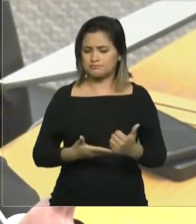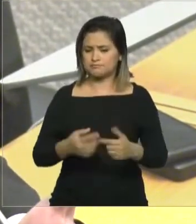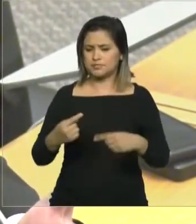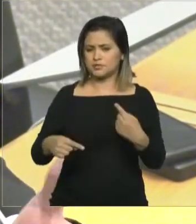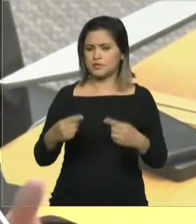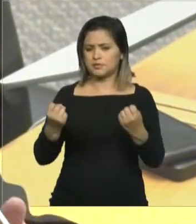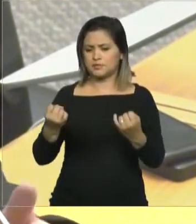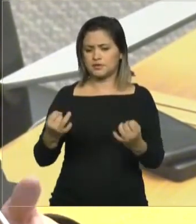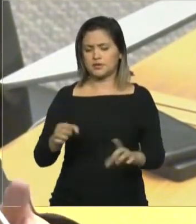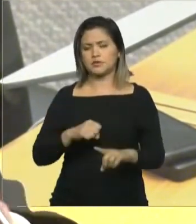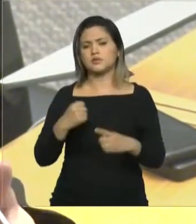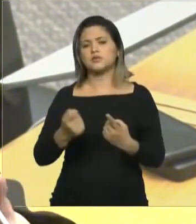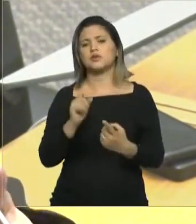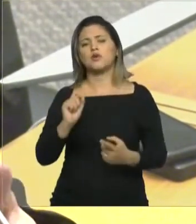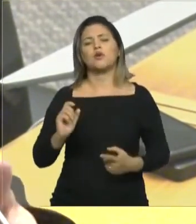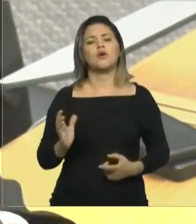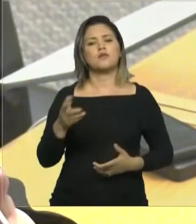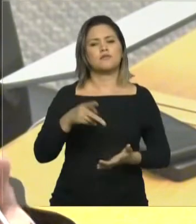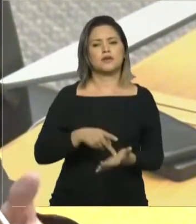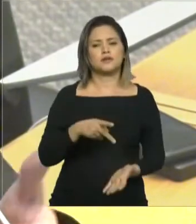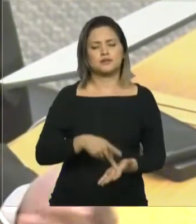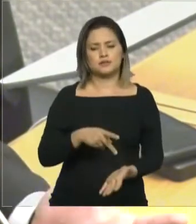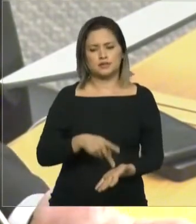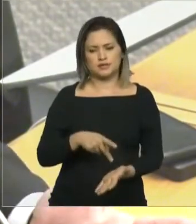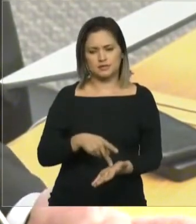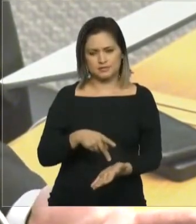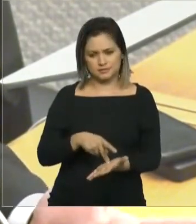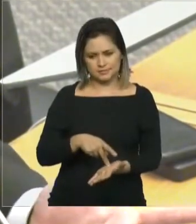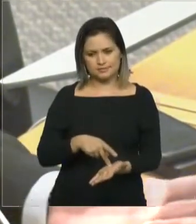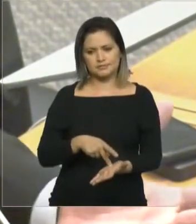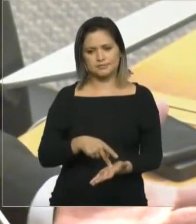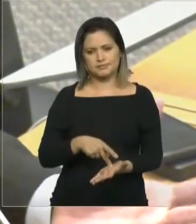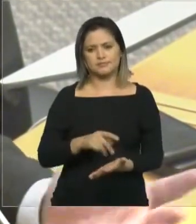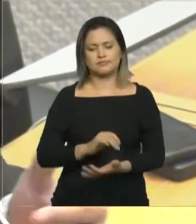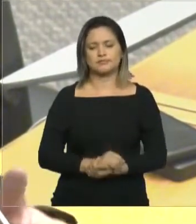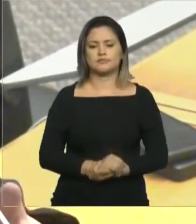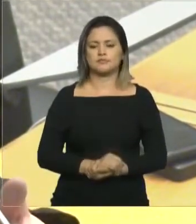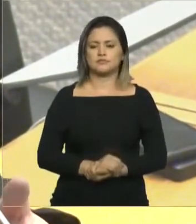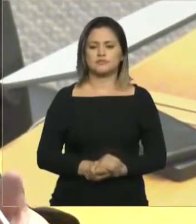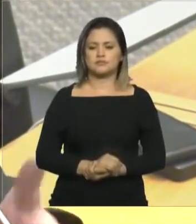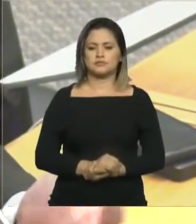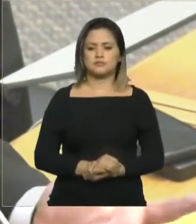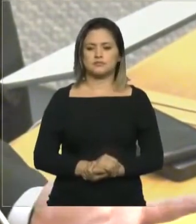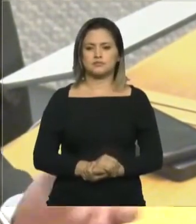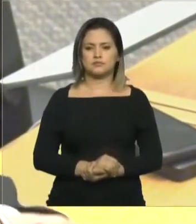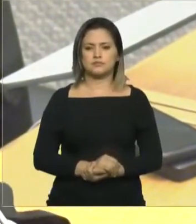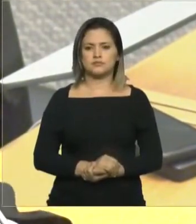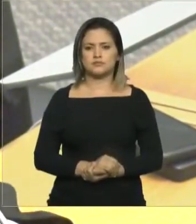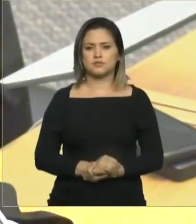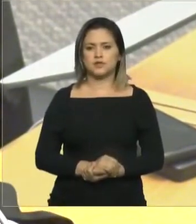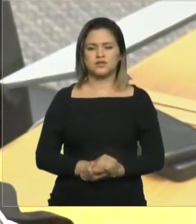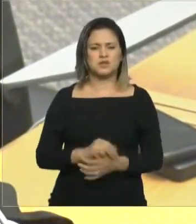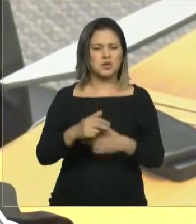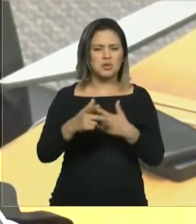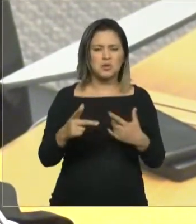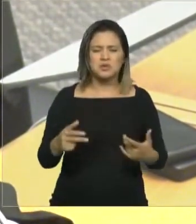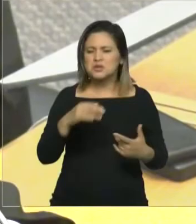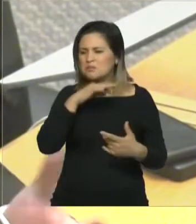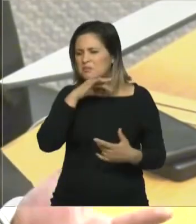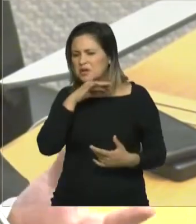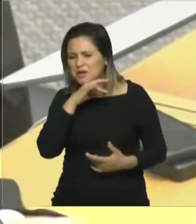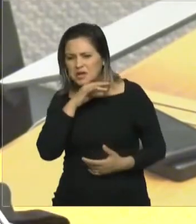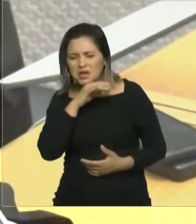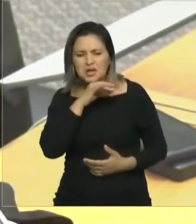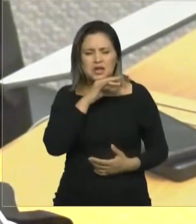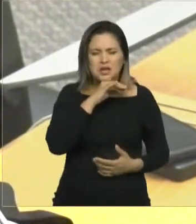o que de fato está acontecendo e que não, nem apenas de notícias ruins nós vivemos. Ao contrário, nós temos muita esperança no horizonte.